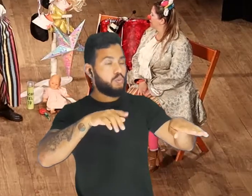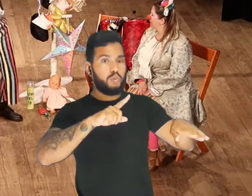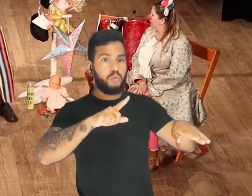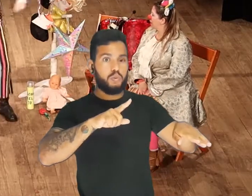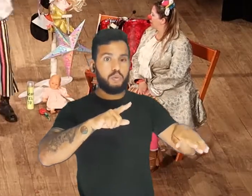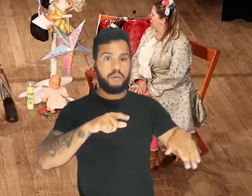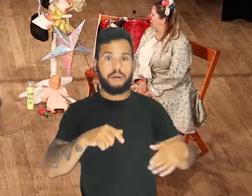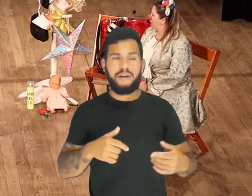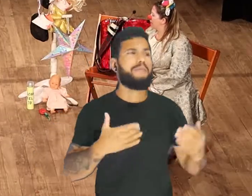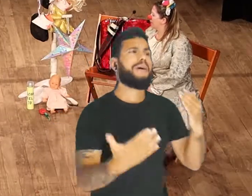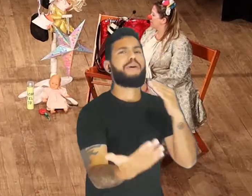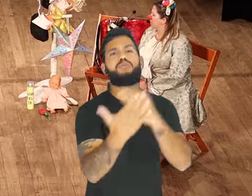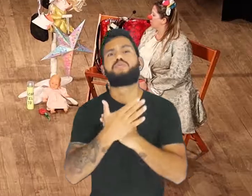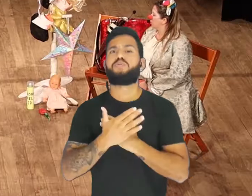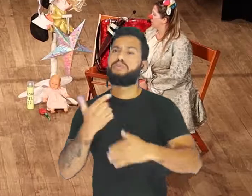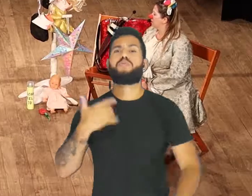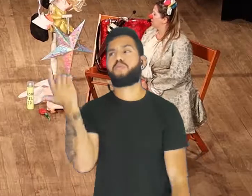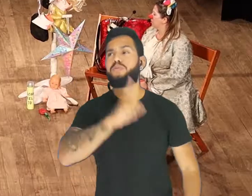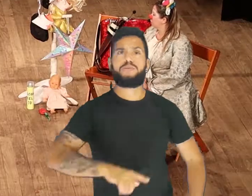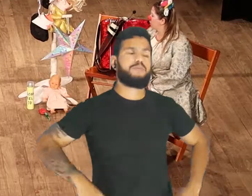Eu vou ajudar, eu vou fazer o...